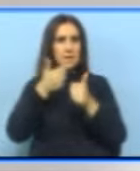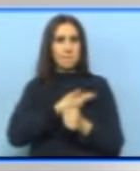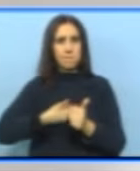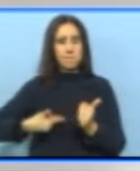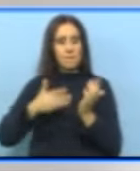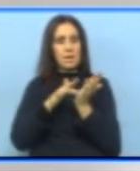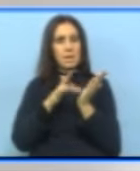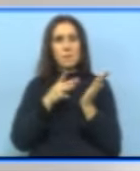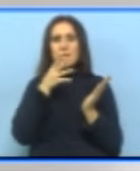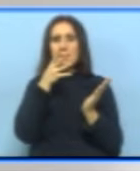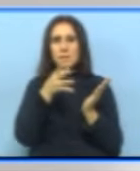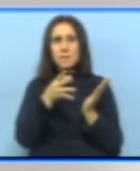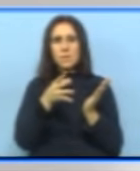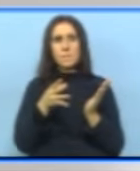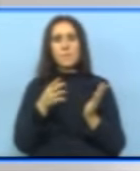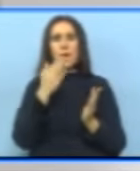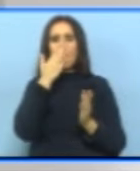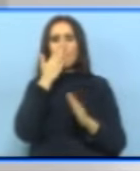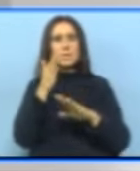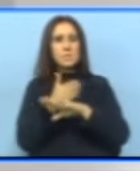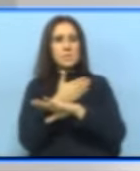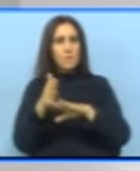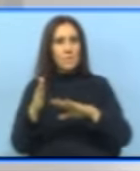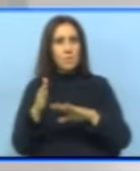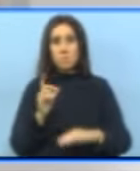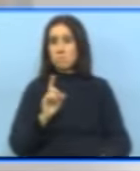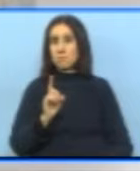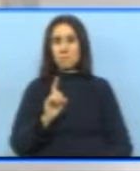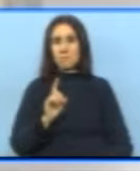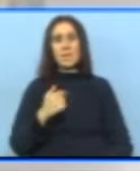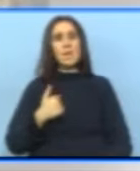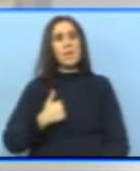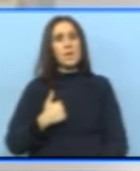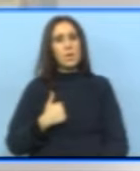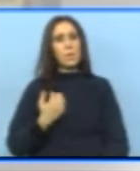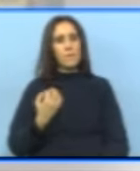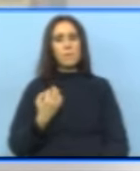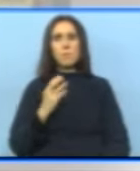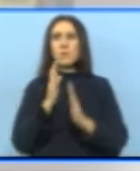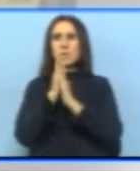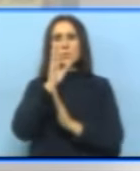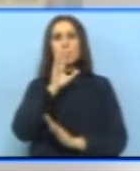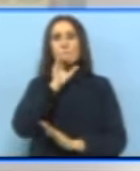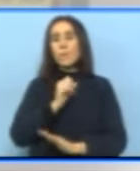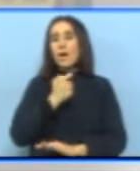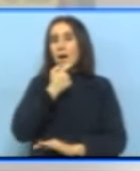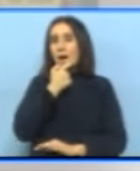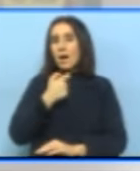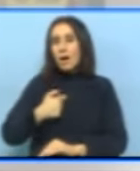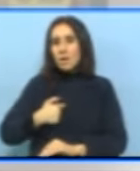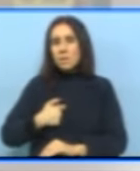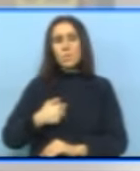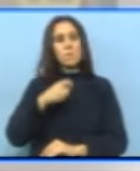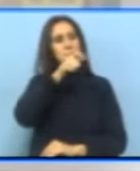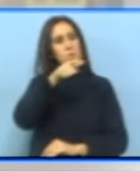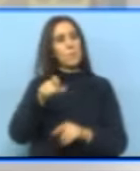vezes é considerado separação. Aquilo. Não, eu sou, de facto, filho de Deus quando entendo todos os outros